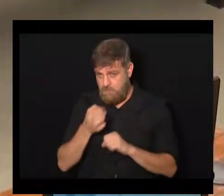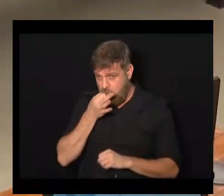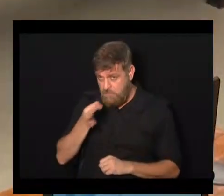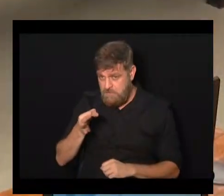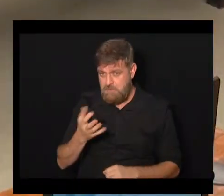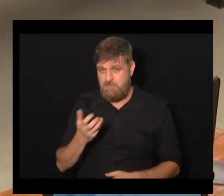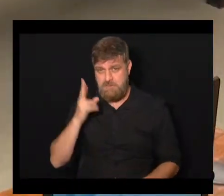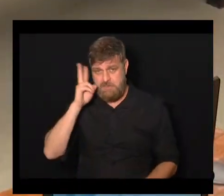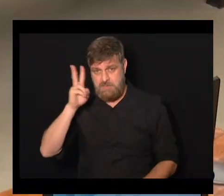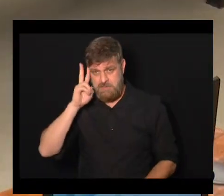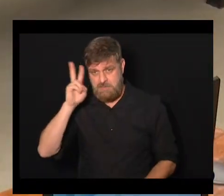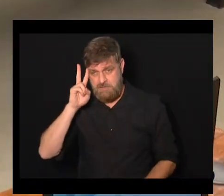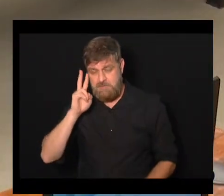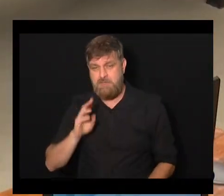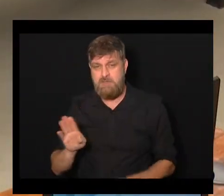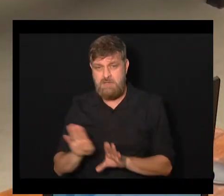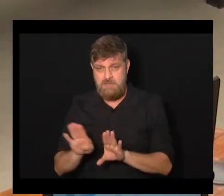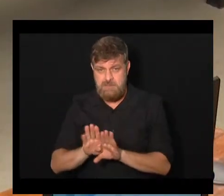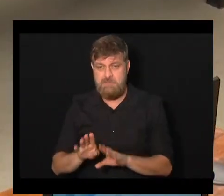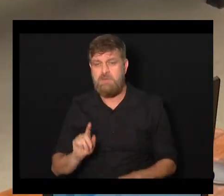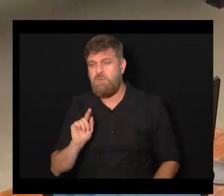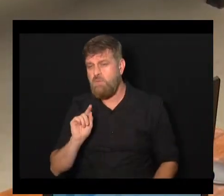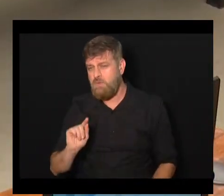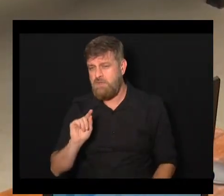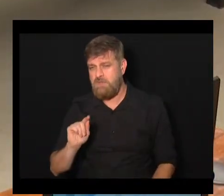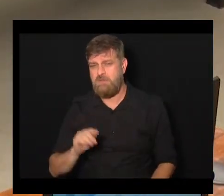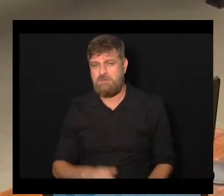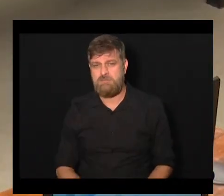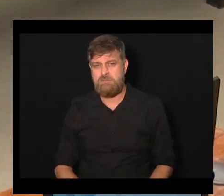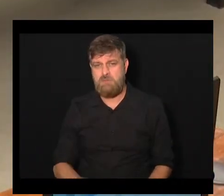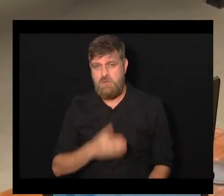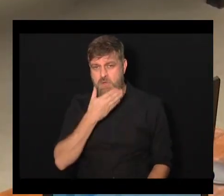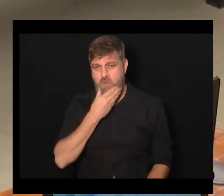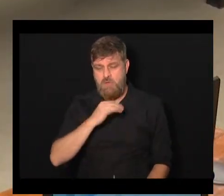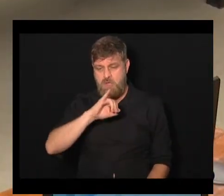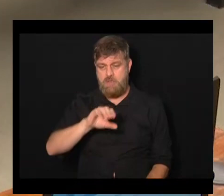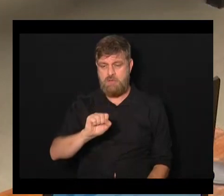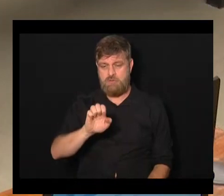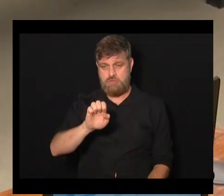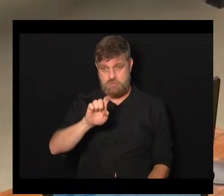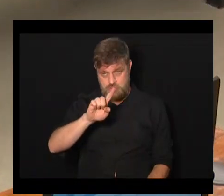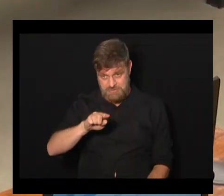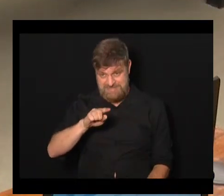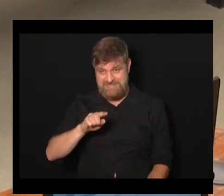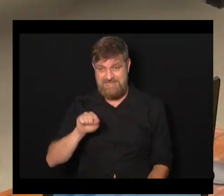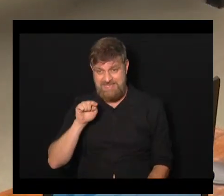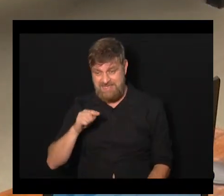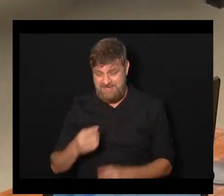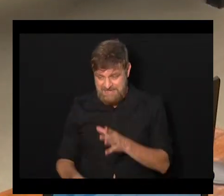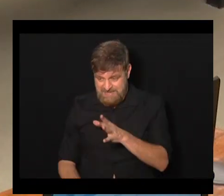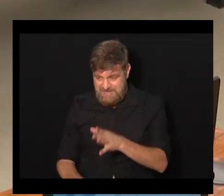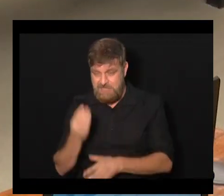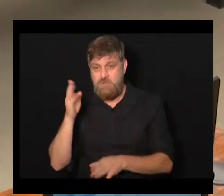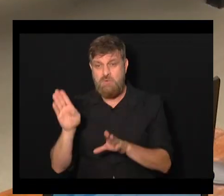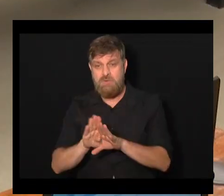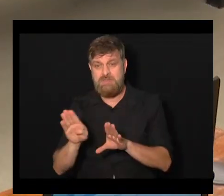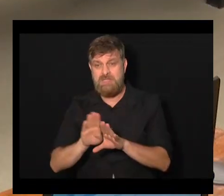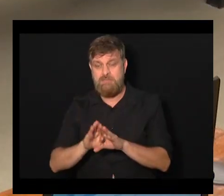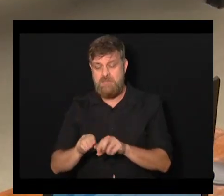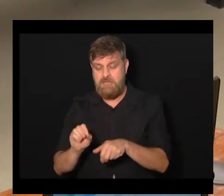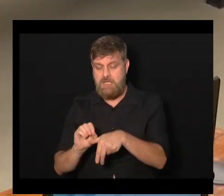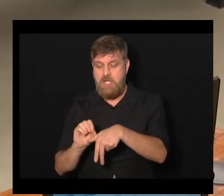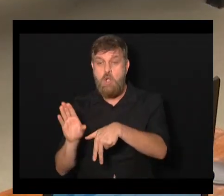aí em cima dessa sua homenagem, dessa sua fala, que o José Bonifácio Sobrinho, que ele foi o fundador também da TV